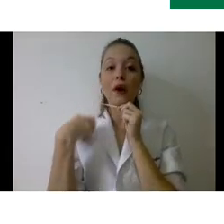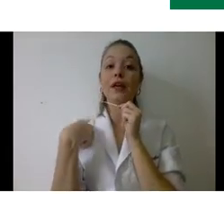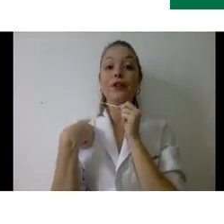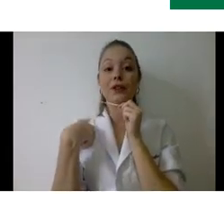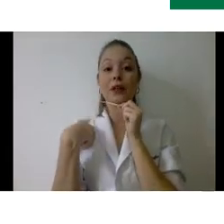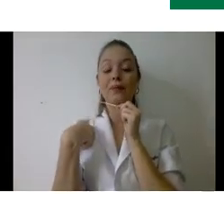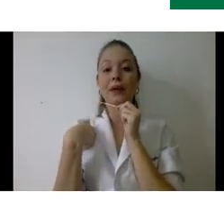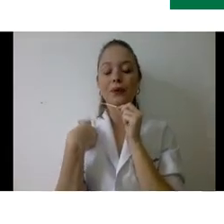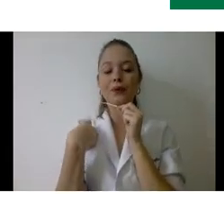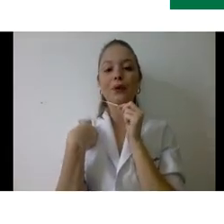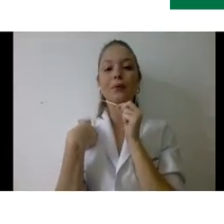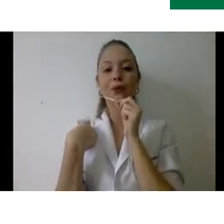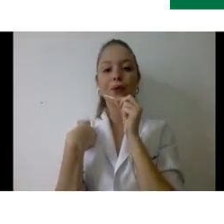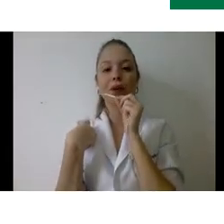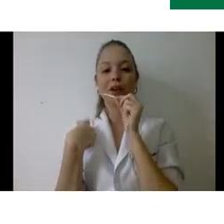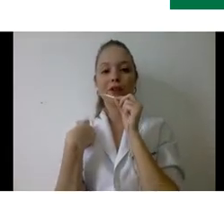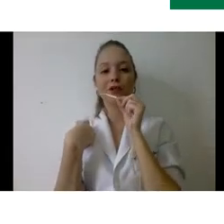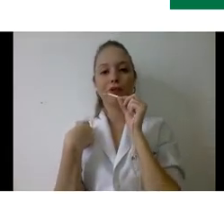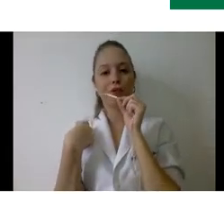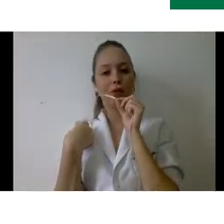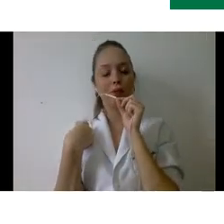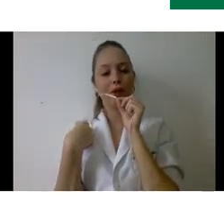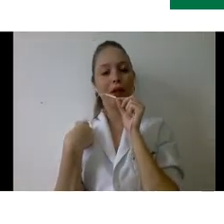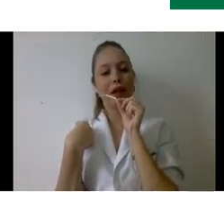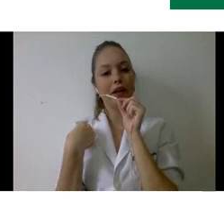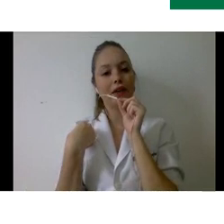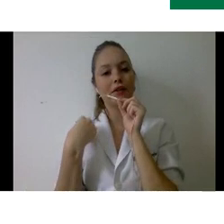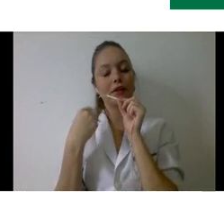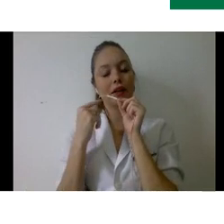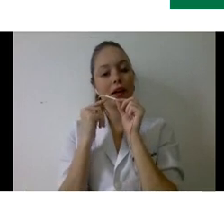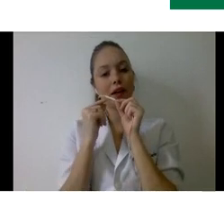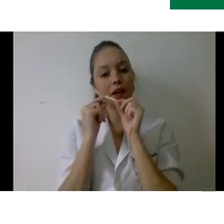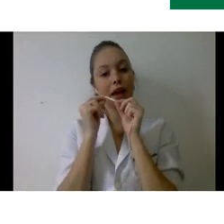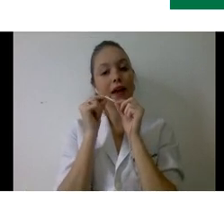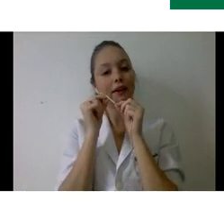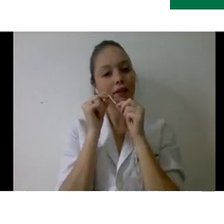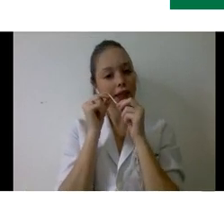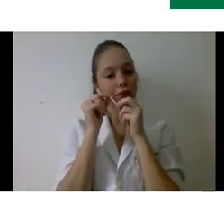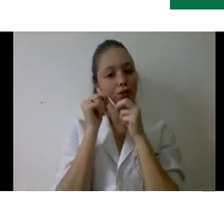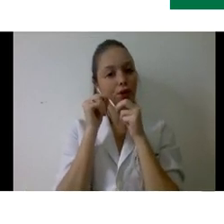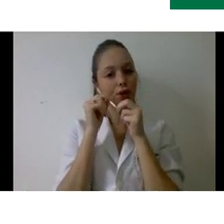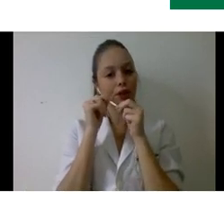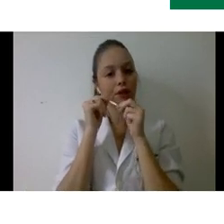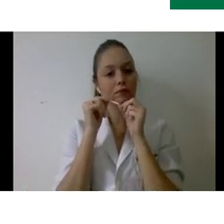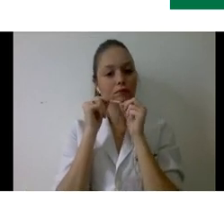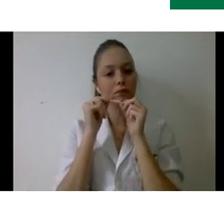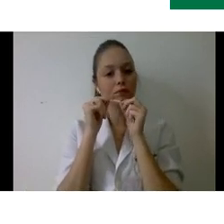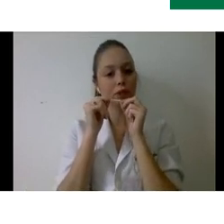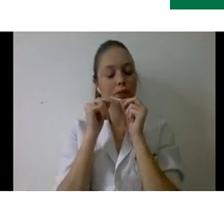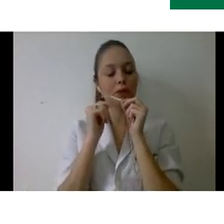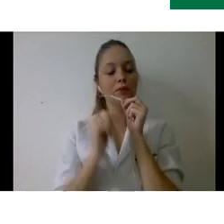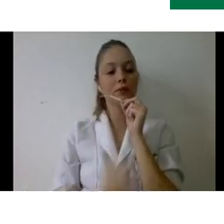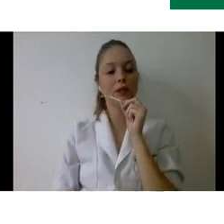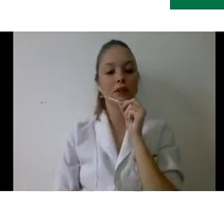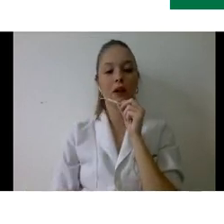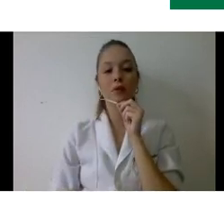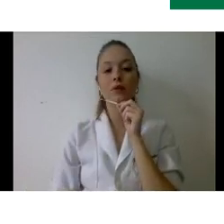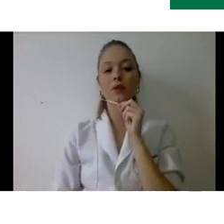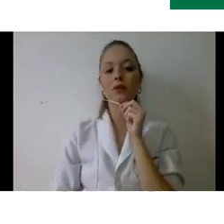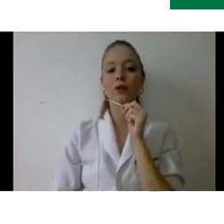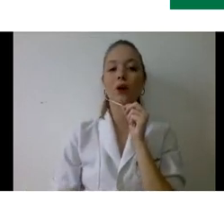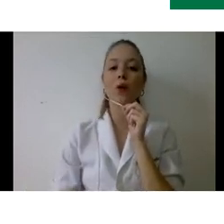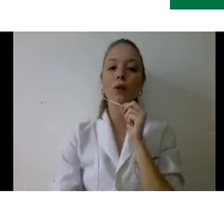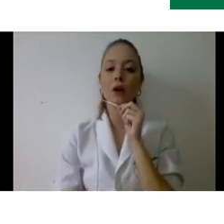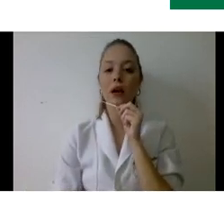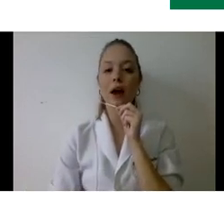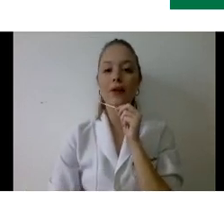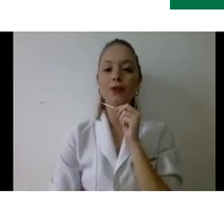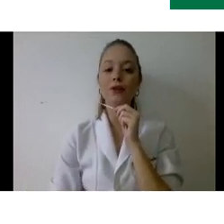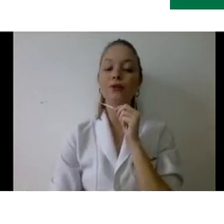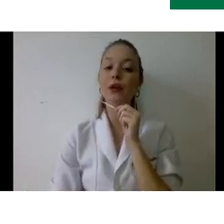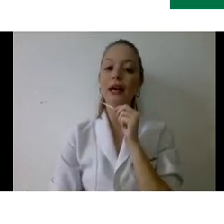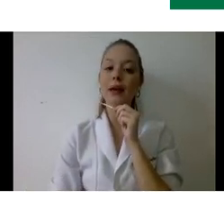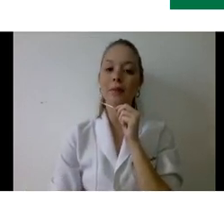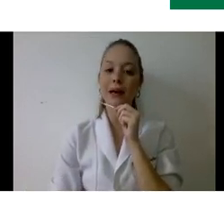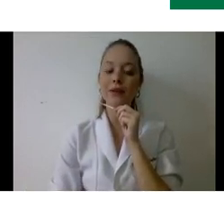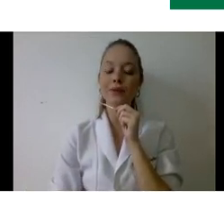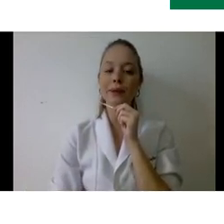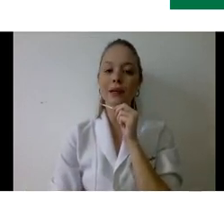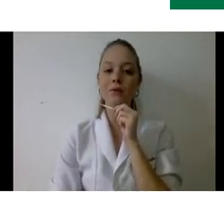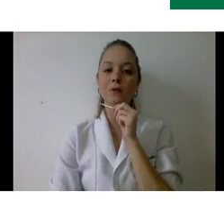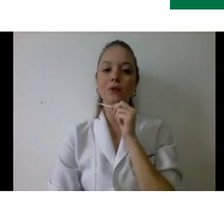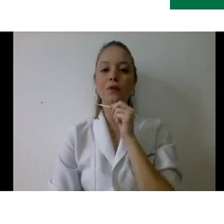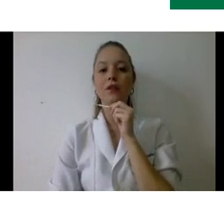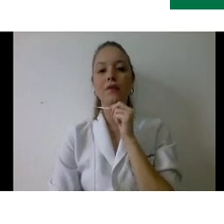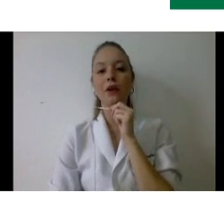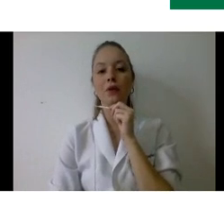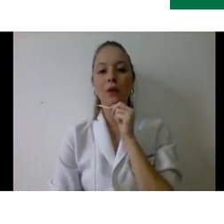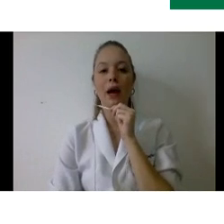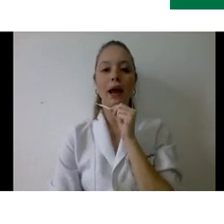um choque de temperatura muito grande no corpo da criança, né? E ela entrar em choque, tá bom? Então, só o local onde foi